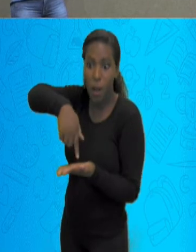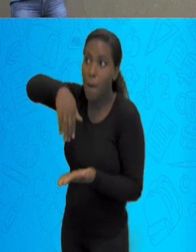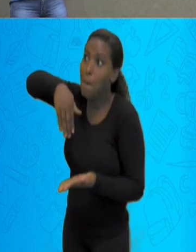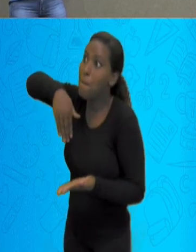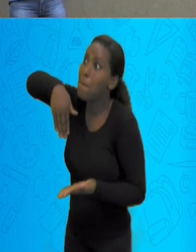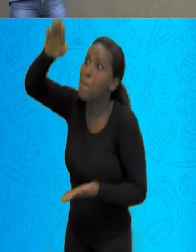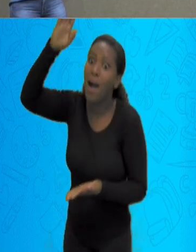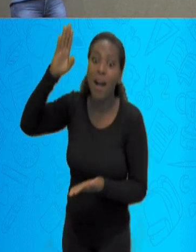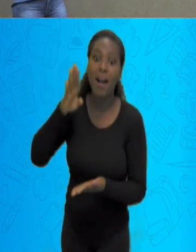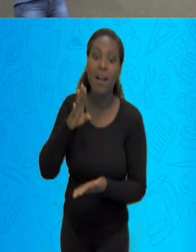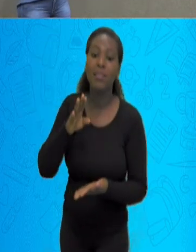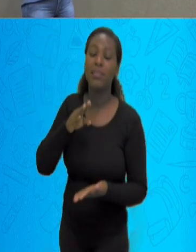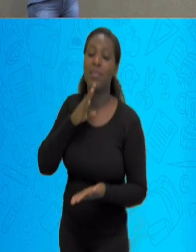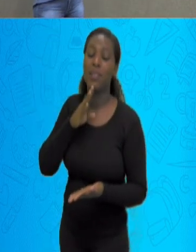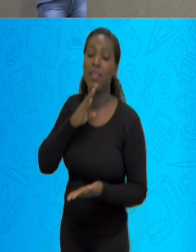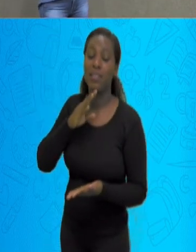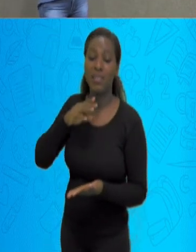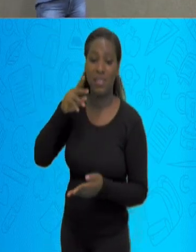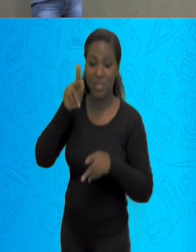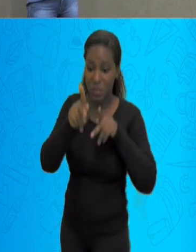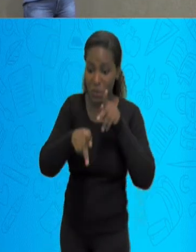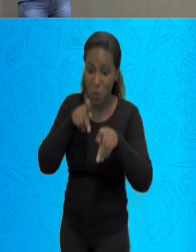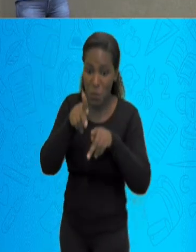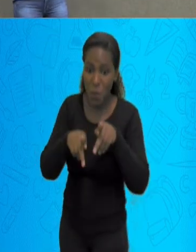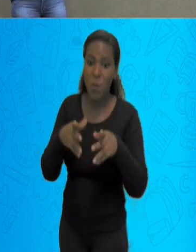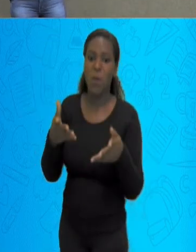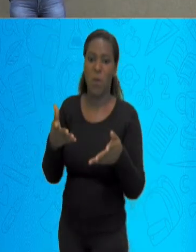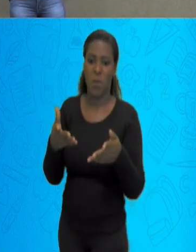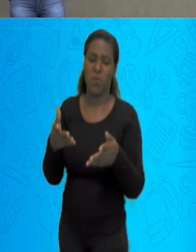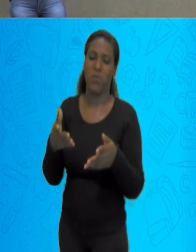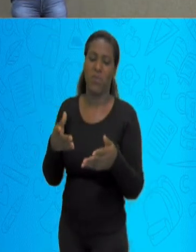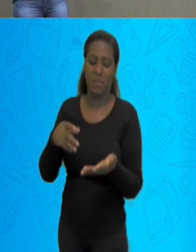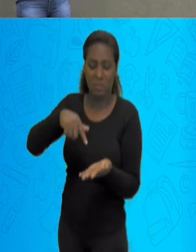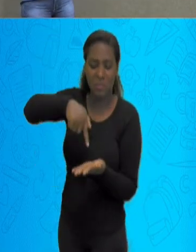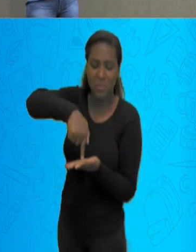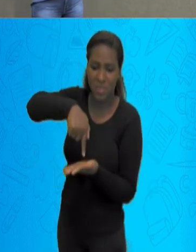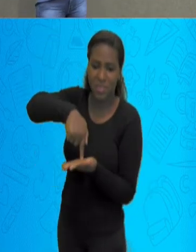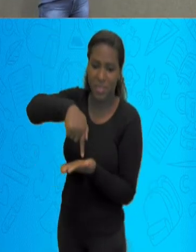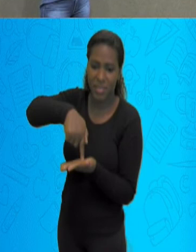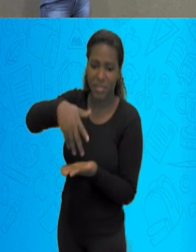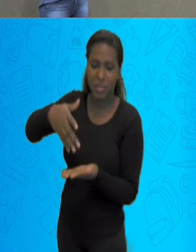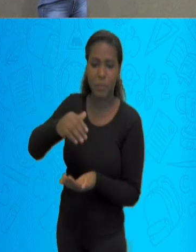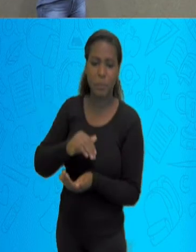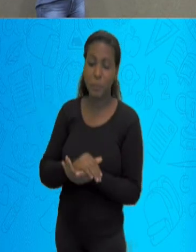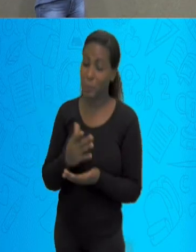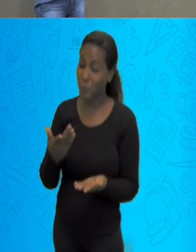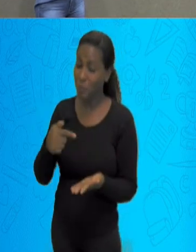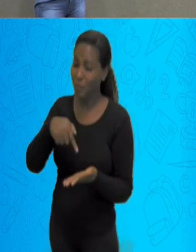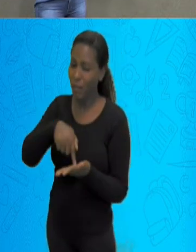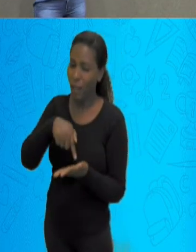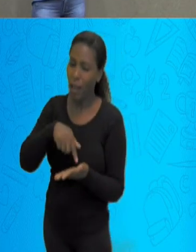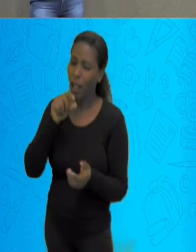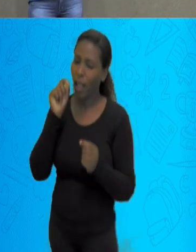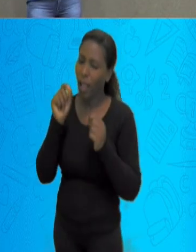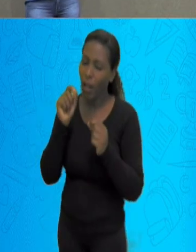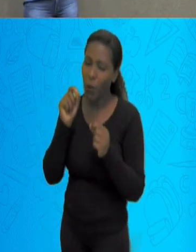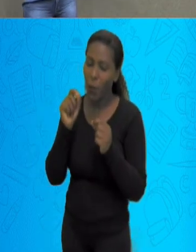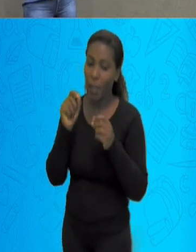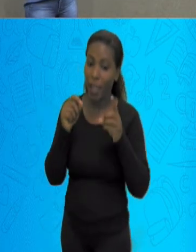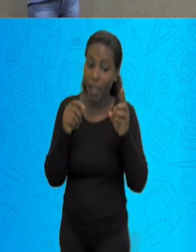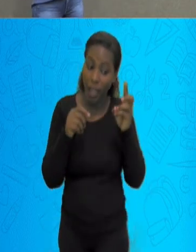conhecidas pelo povo brasileiro. Assim como a maioria dos personagens folclóricos, ele também é de origem